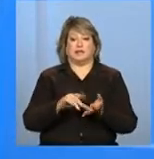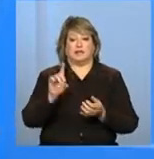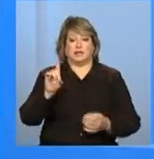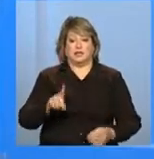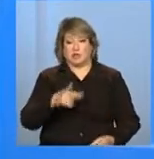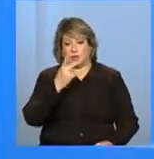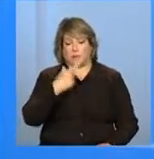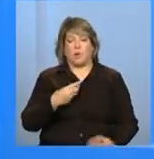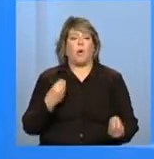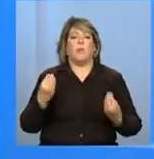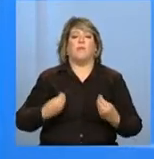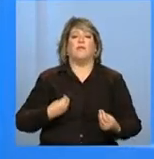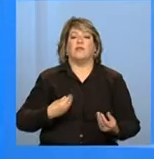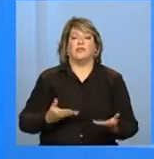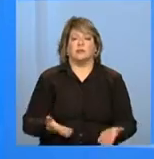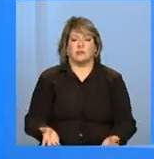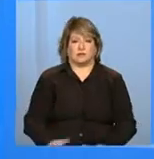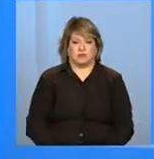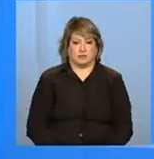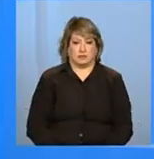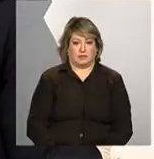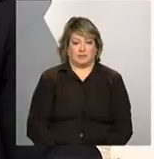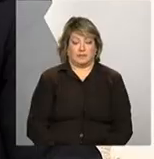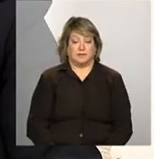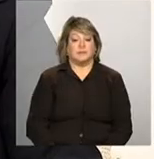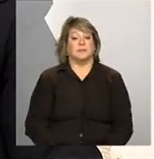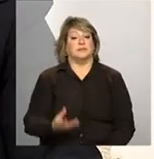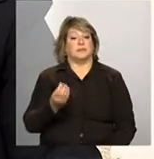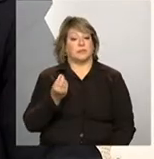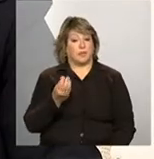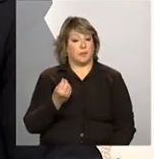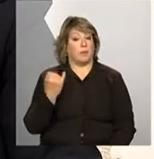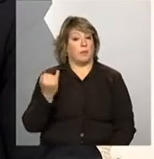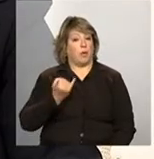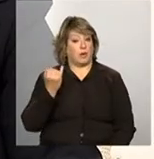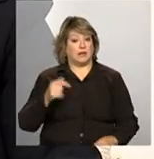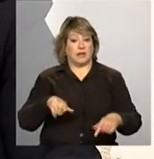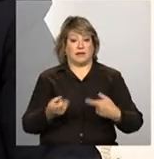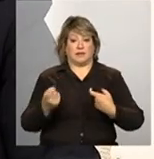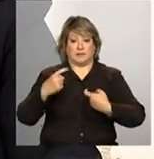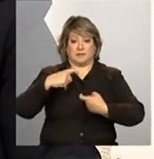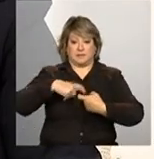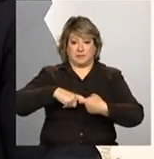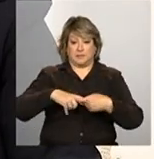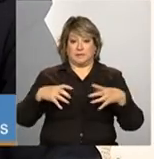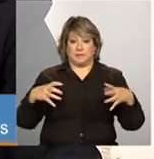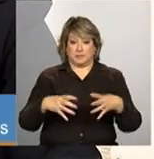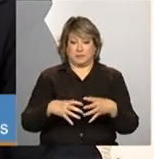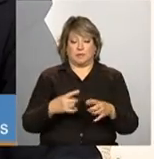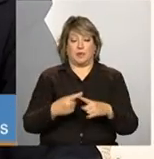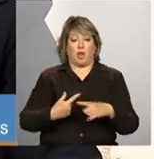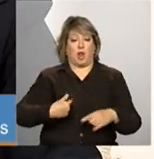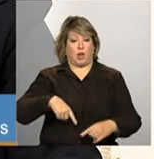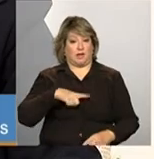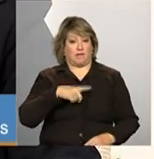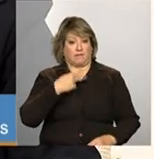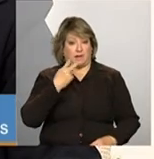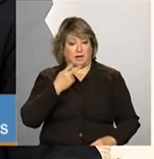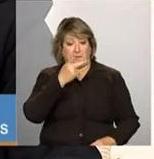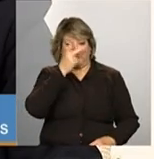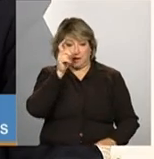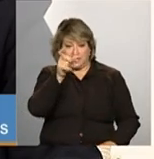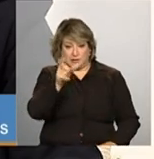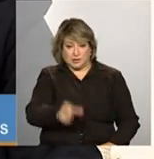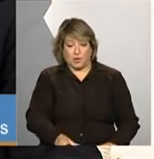Como é que funciona isso? Então, extremamente importante essa parceria. Nós estamos falando de pessoas com